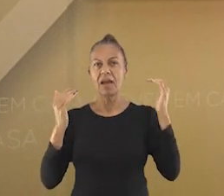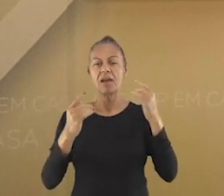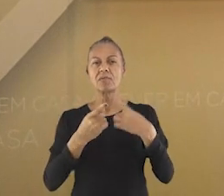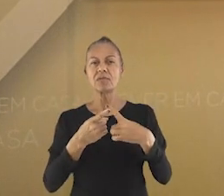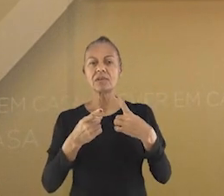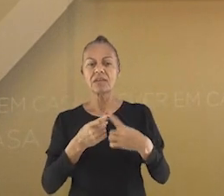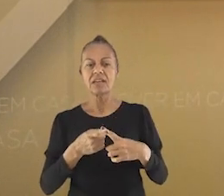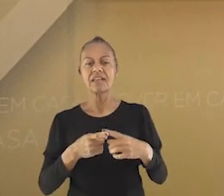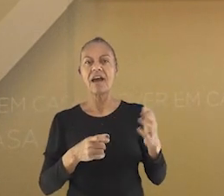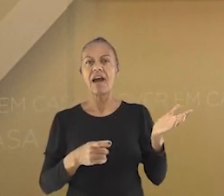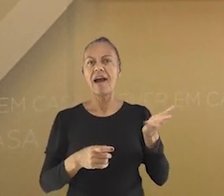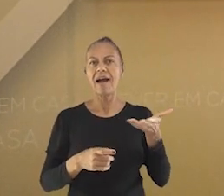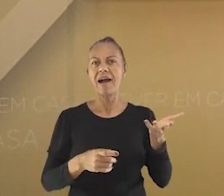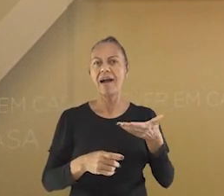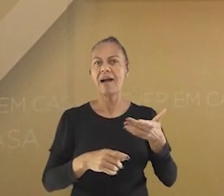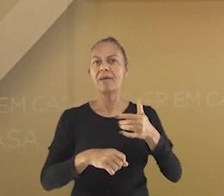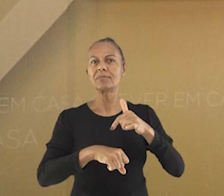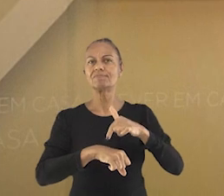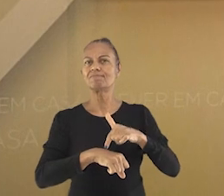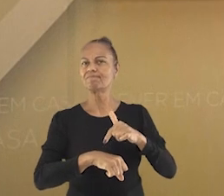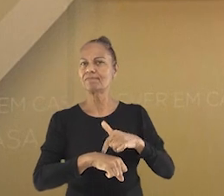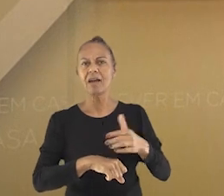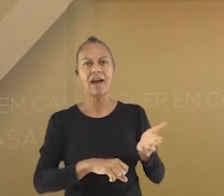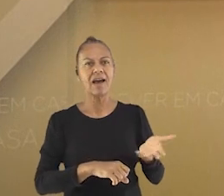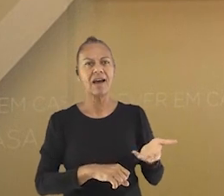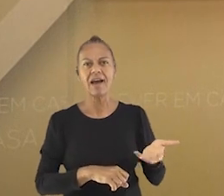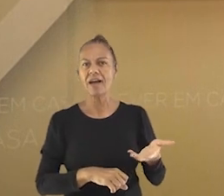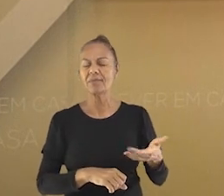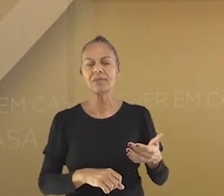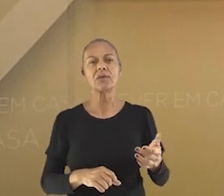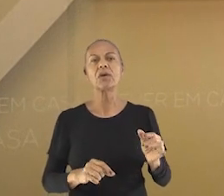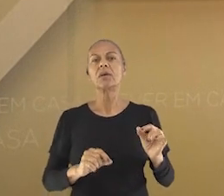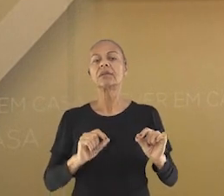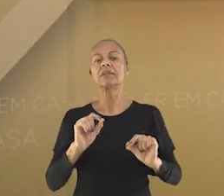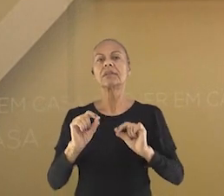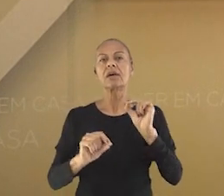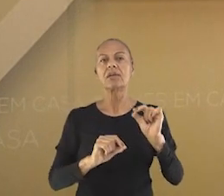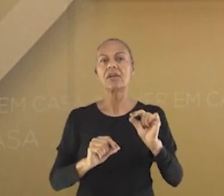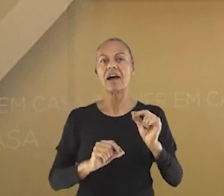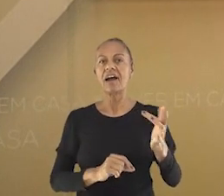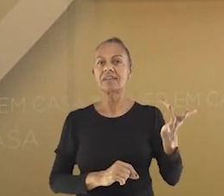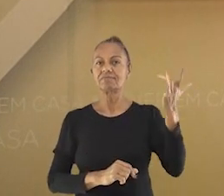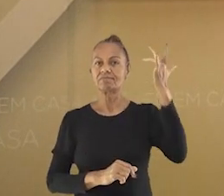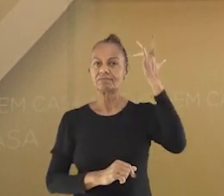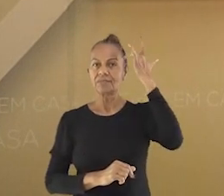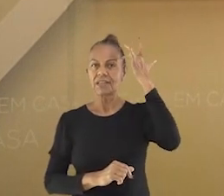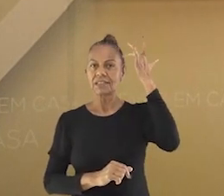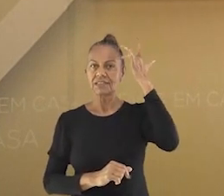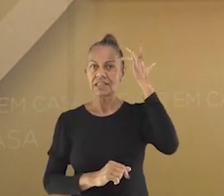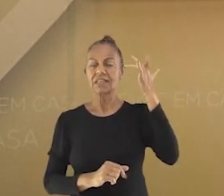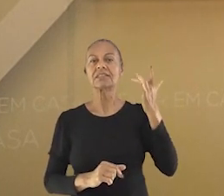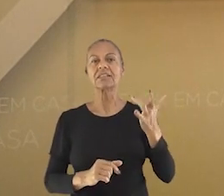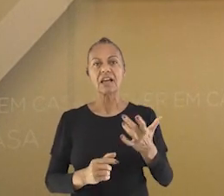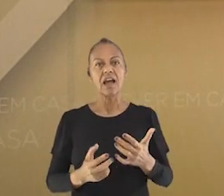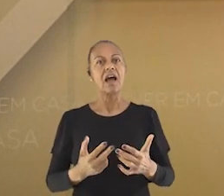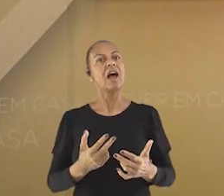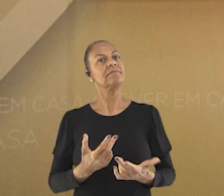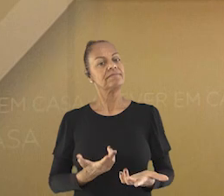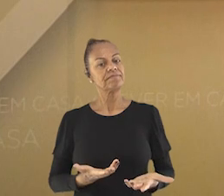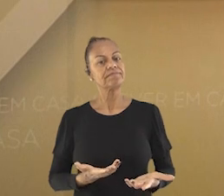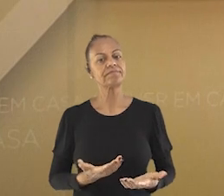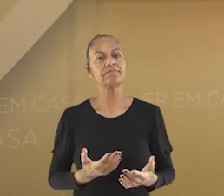da velocidade necessária. É nessa hora que entra em campo a inteligência